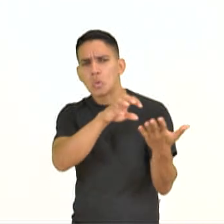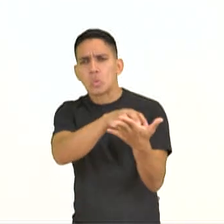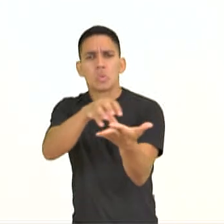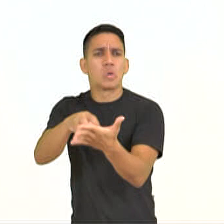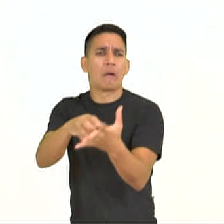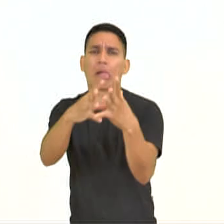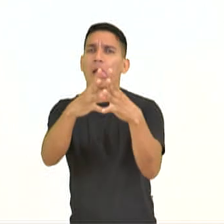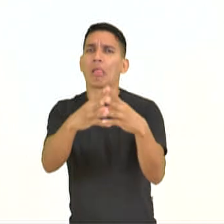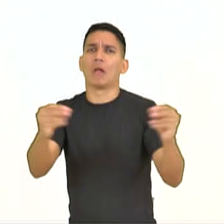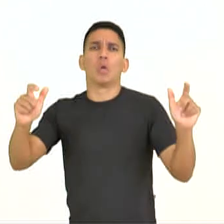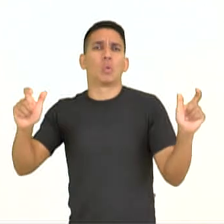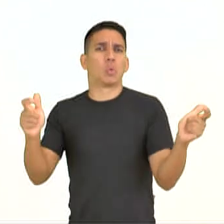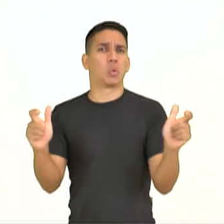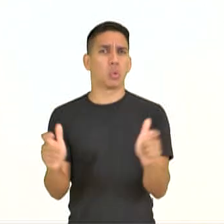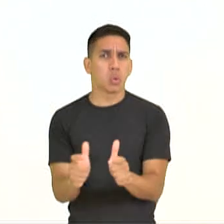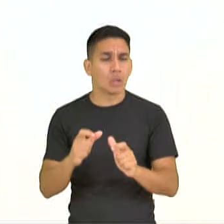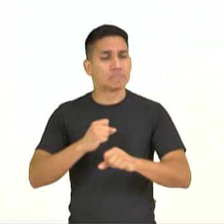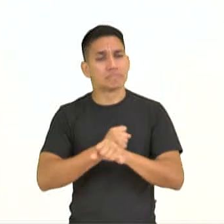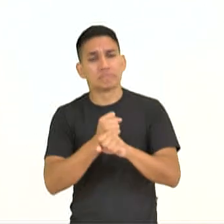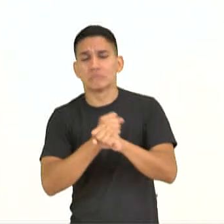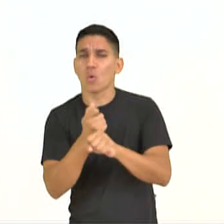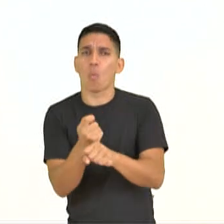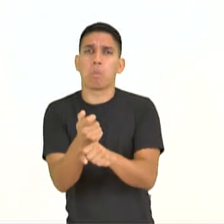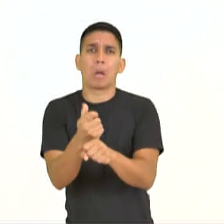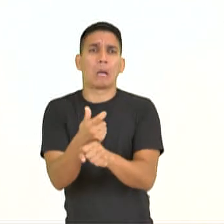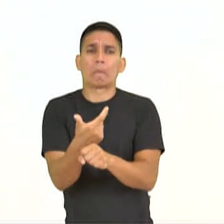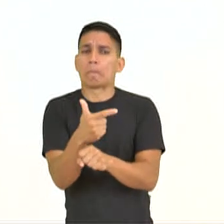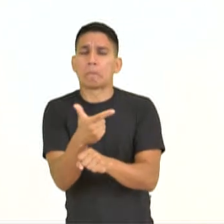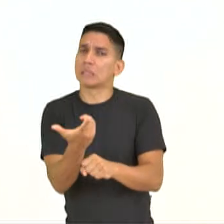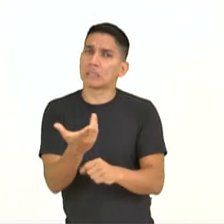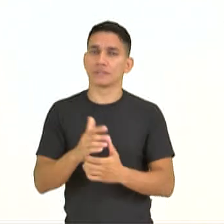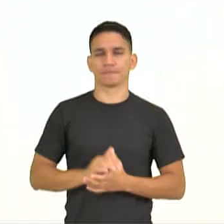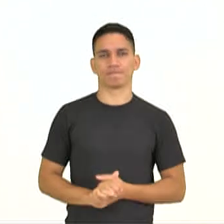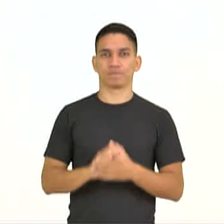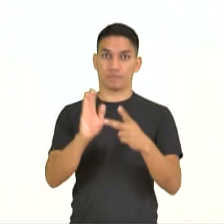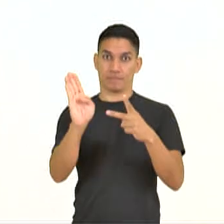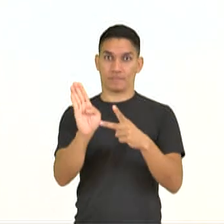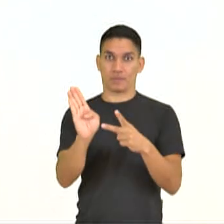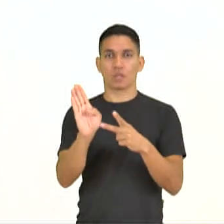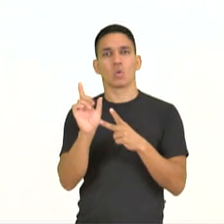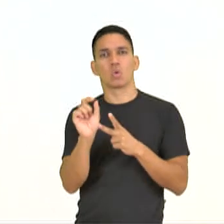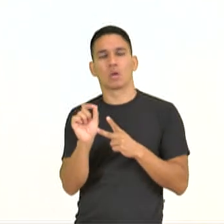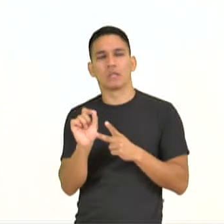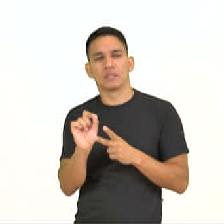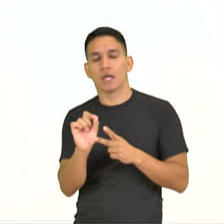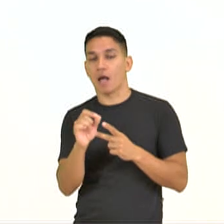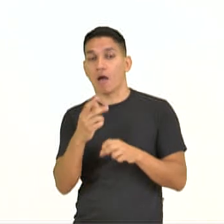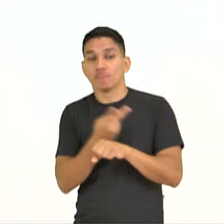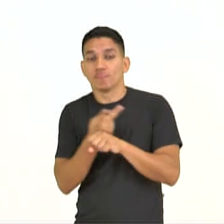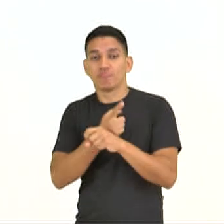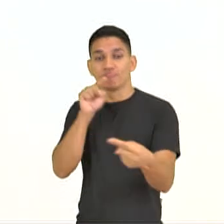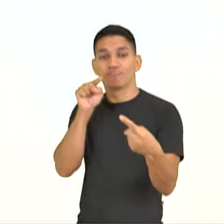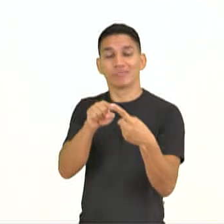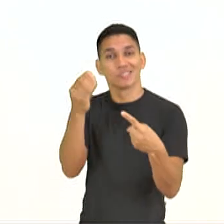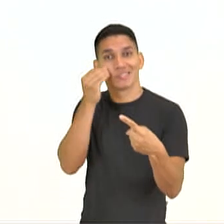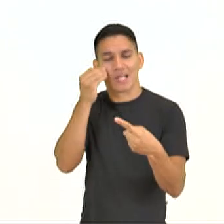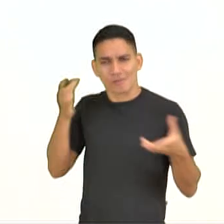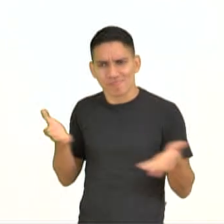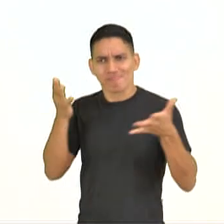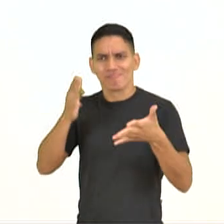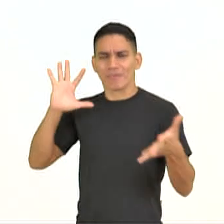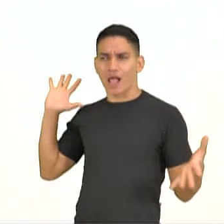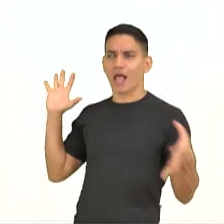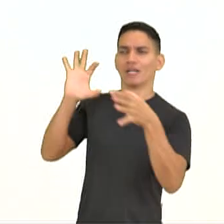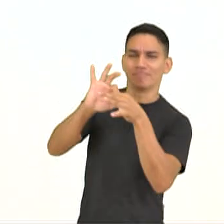dos anos e são praticamente inexistentes hoje em dia. B. Visam o resgate e a manutenção da cultura